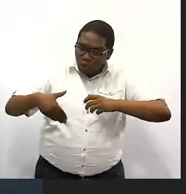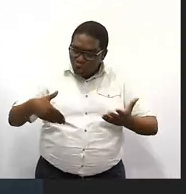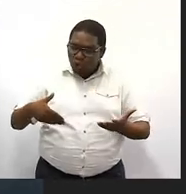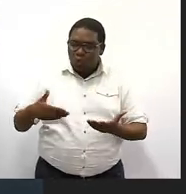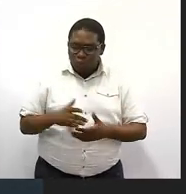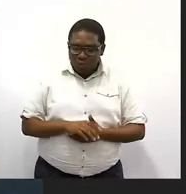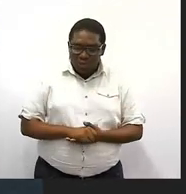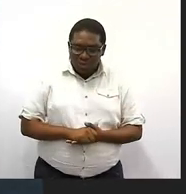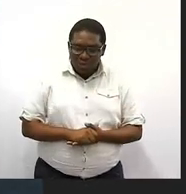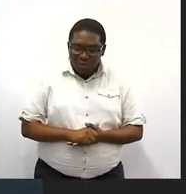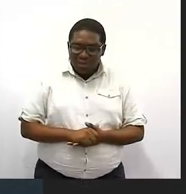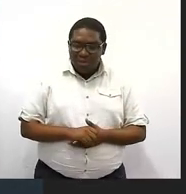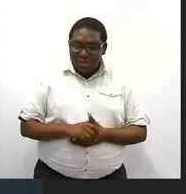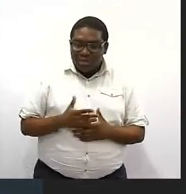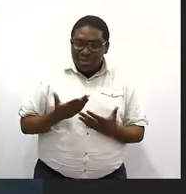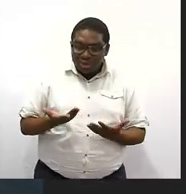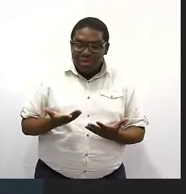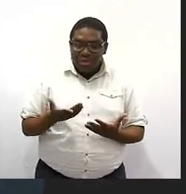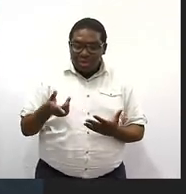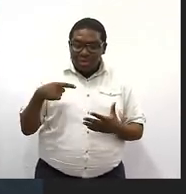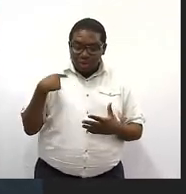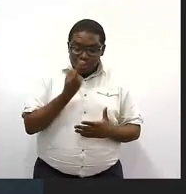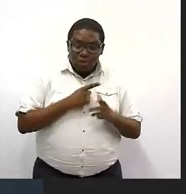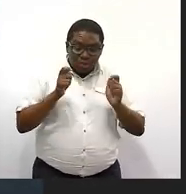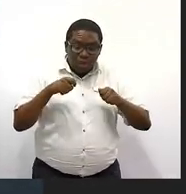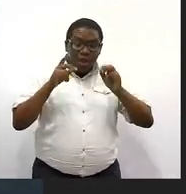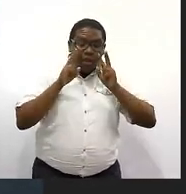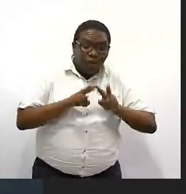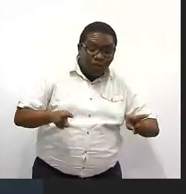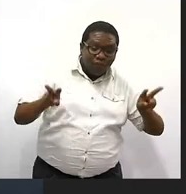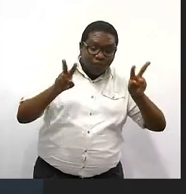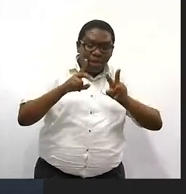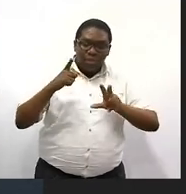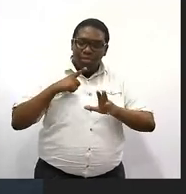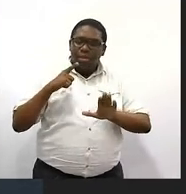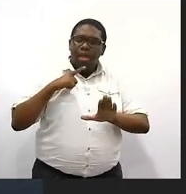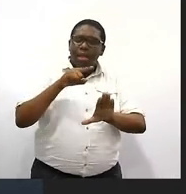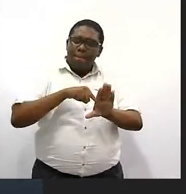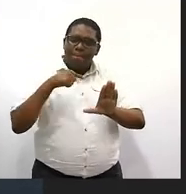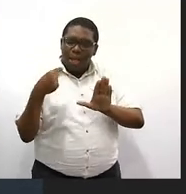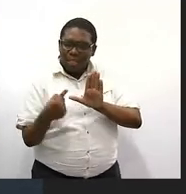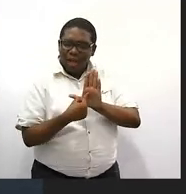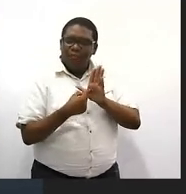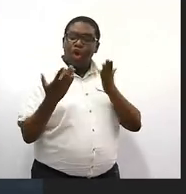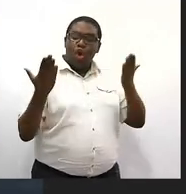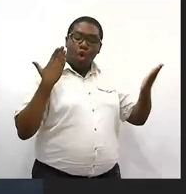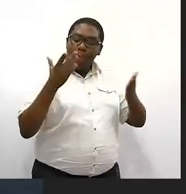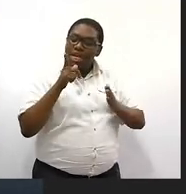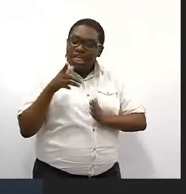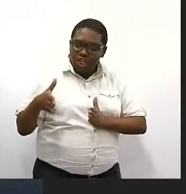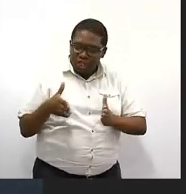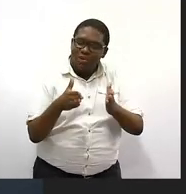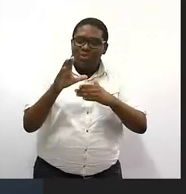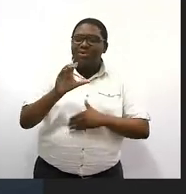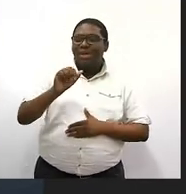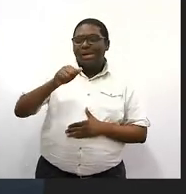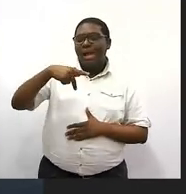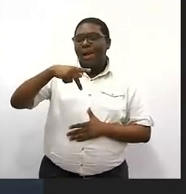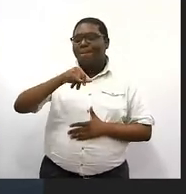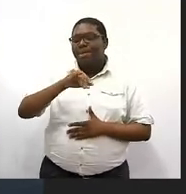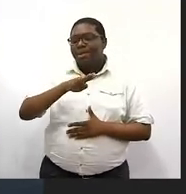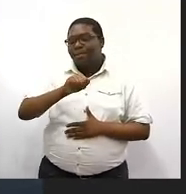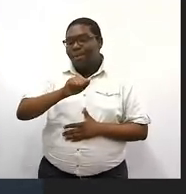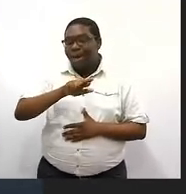pelos, né? E aí nós vamos enxergar que há uma metáfora em comparação com o rio Capibaribe, né? E aí a gente tem que